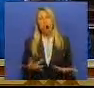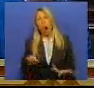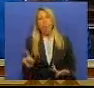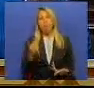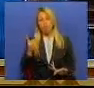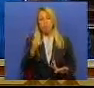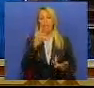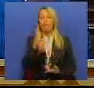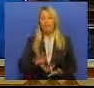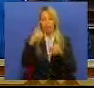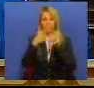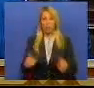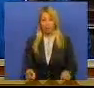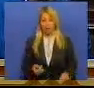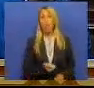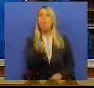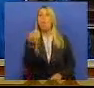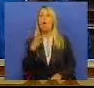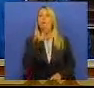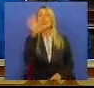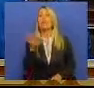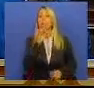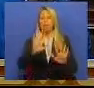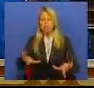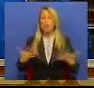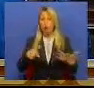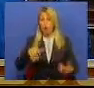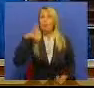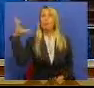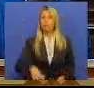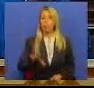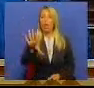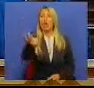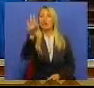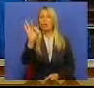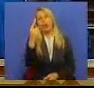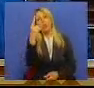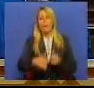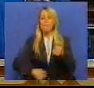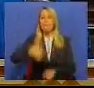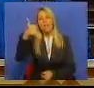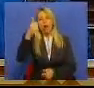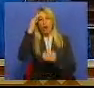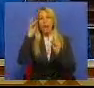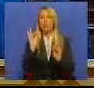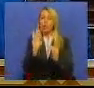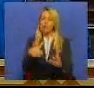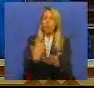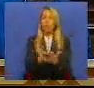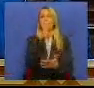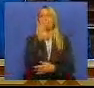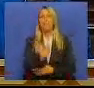forma. Quantas famílias podem, em Portugal, escolher uma melhor educação para os seus filhos?